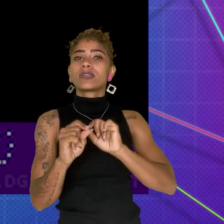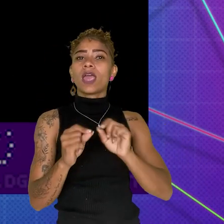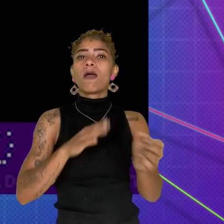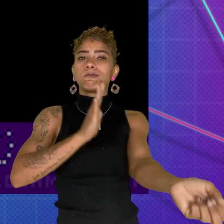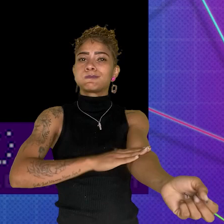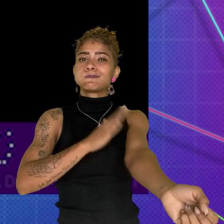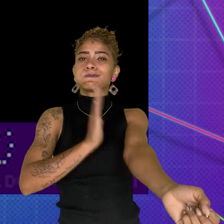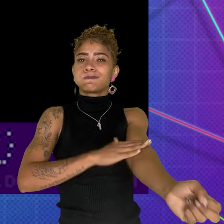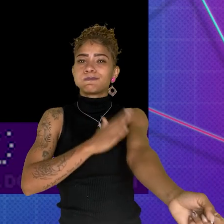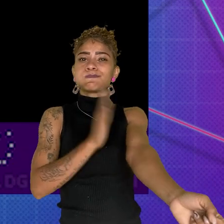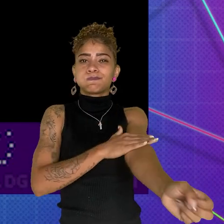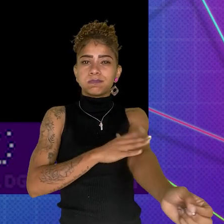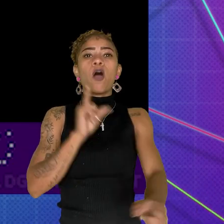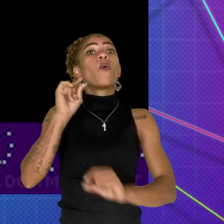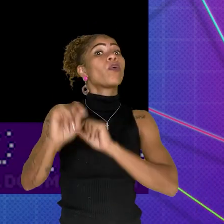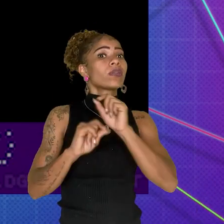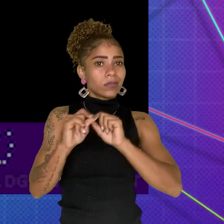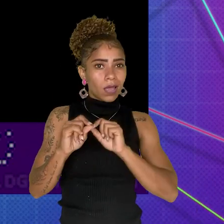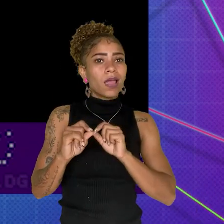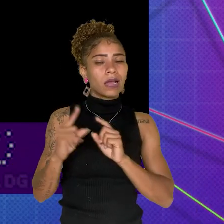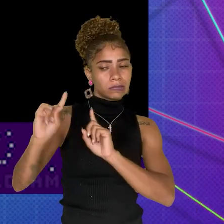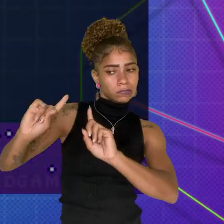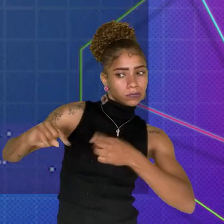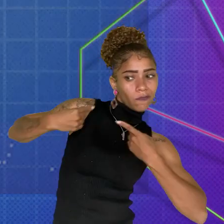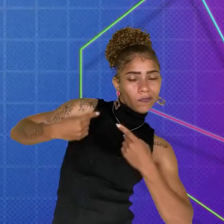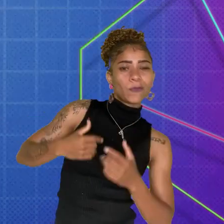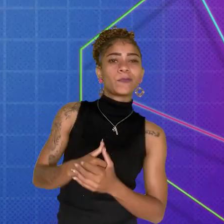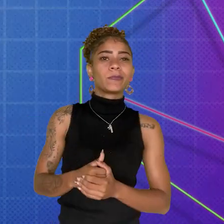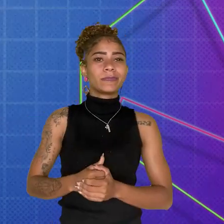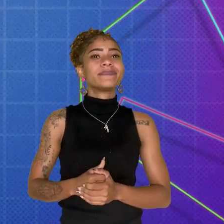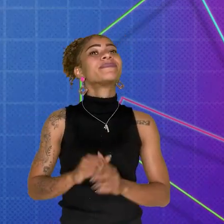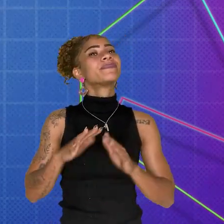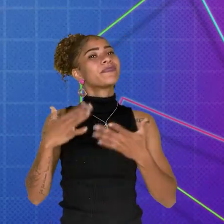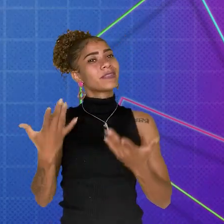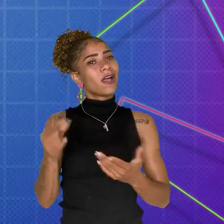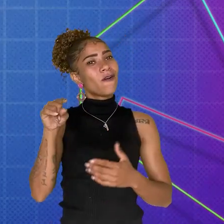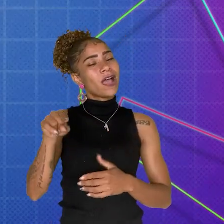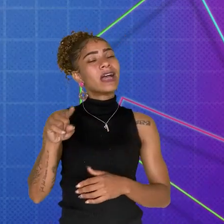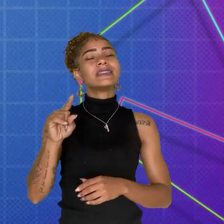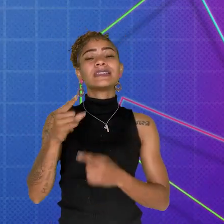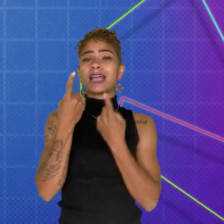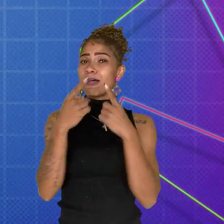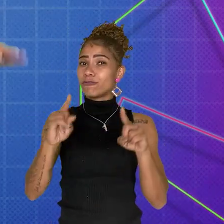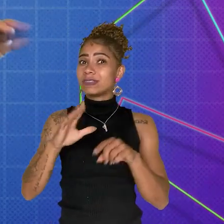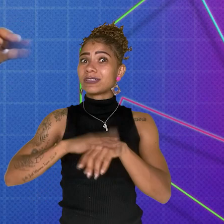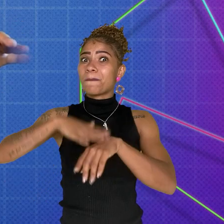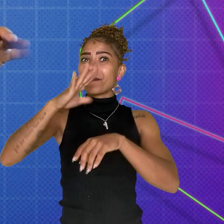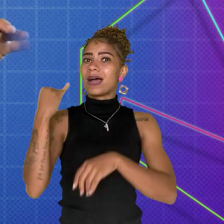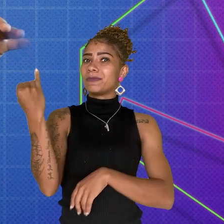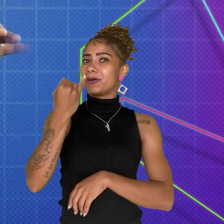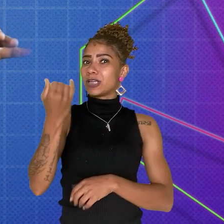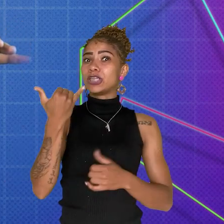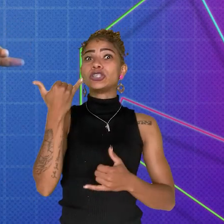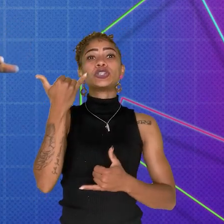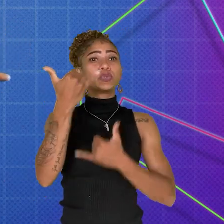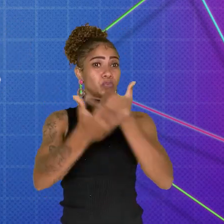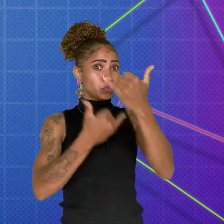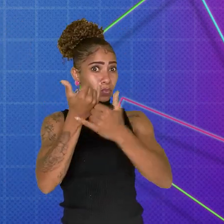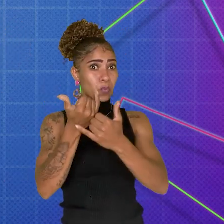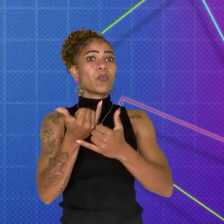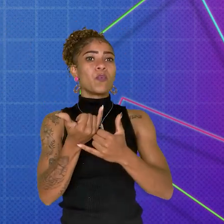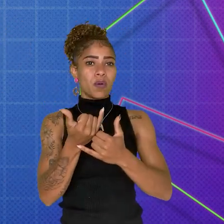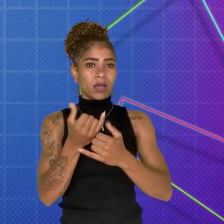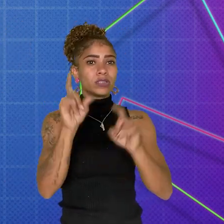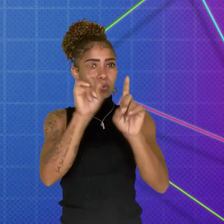criar um ritmo para o jogo, adicionando uma camada extra de desafio. Desde então, a música tem se tornado cada vez mais importante nos jogos